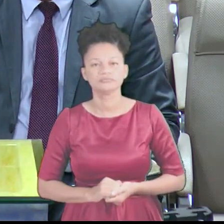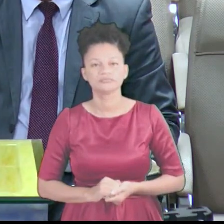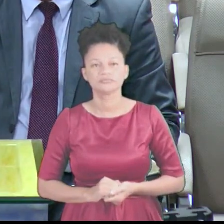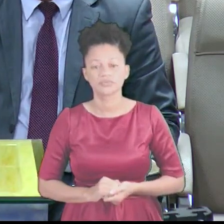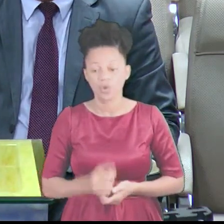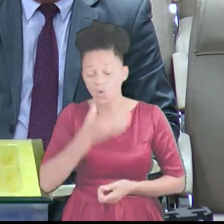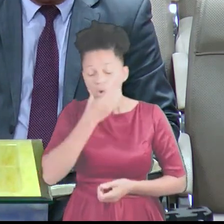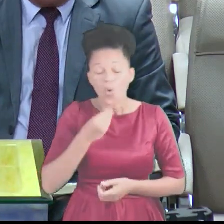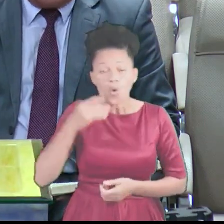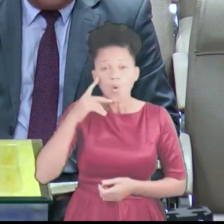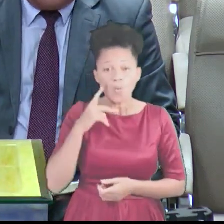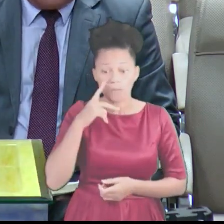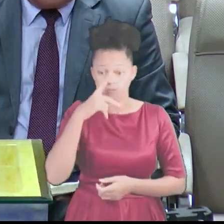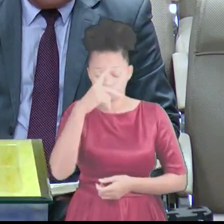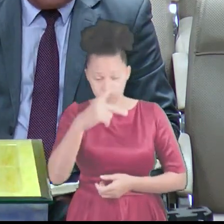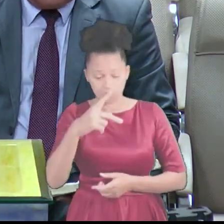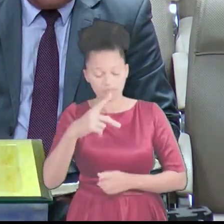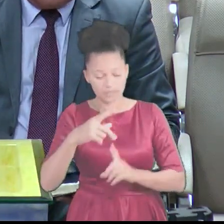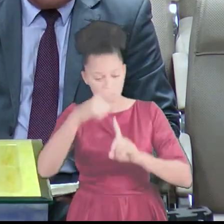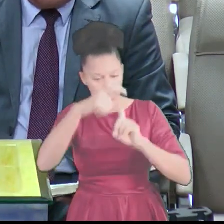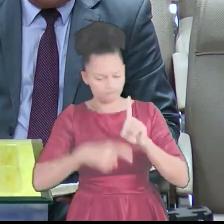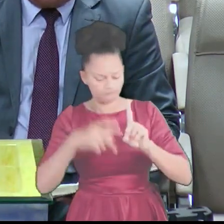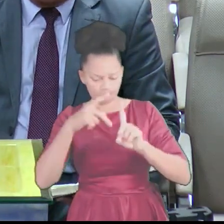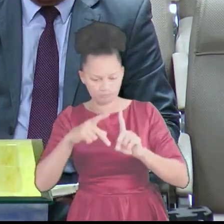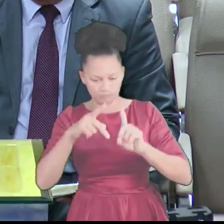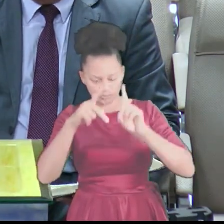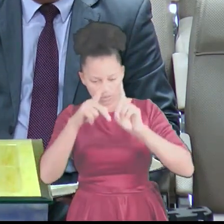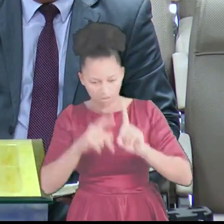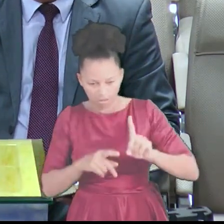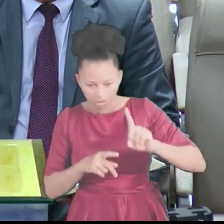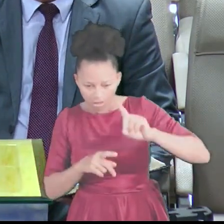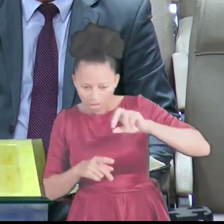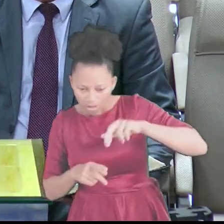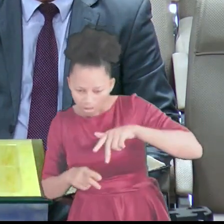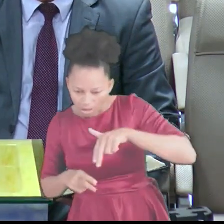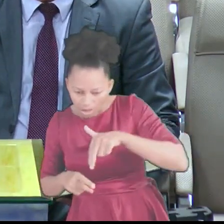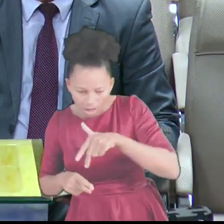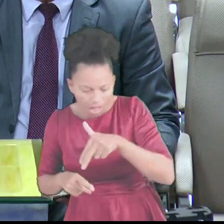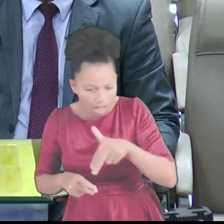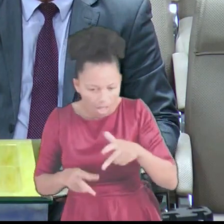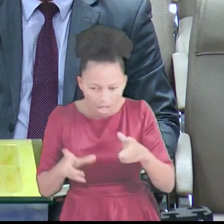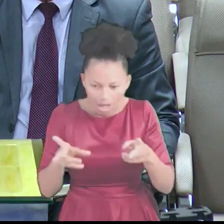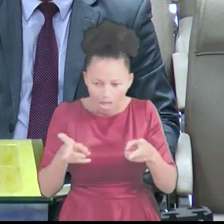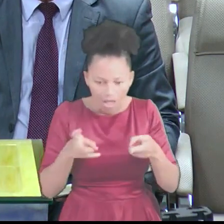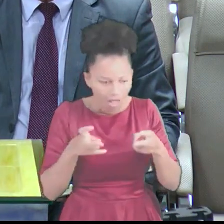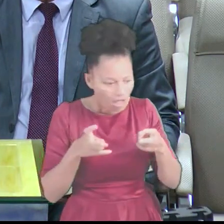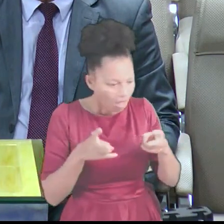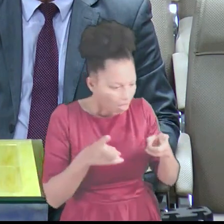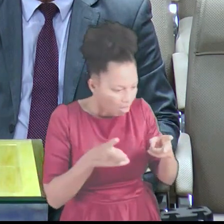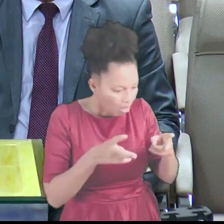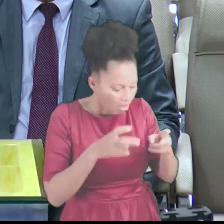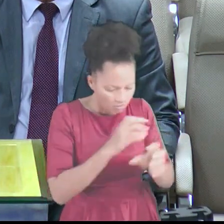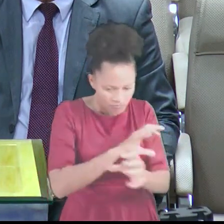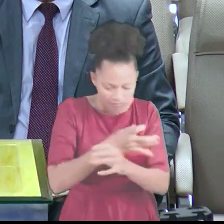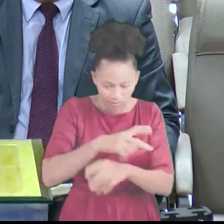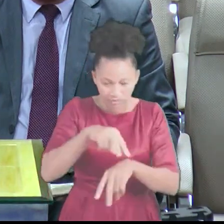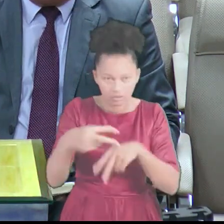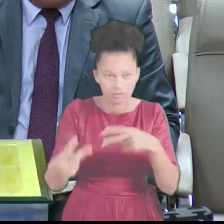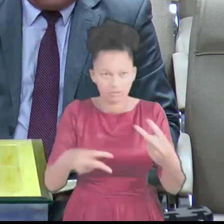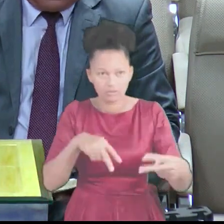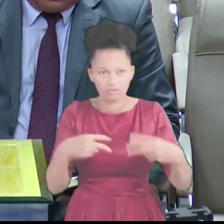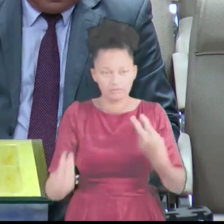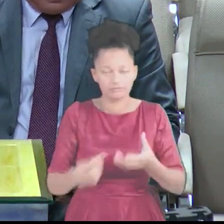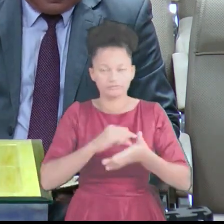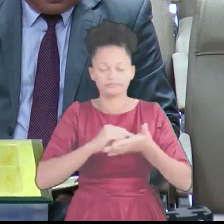Quando o profeta anda, aí ele tem o verdadeiro diagnóstico. Olha aí o que diz o